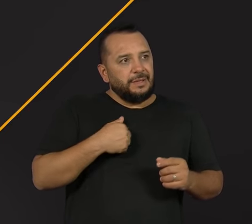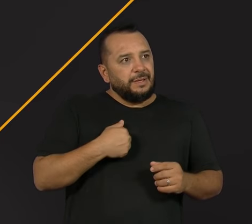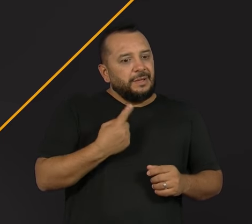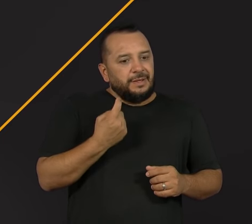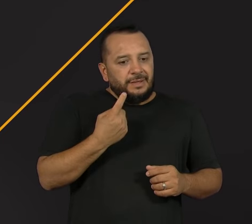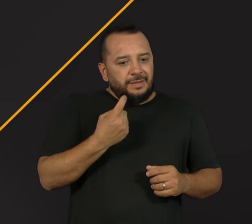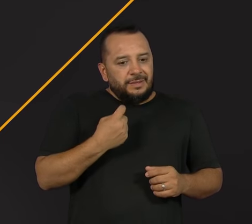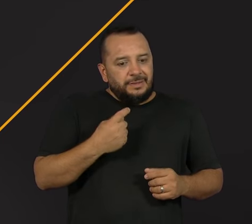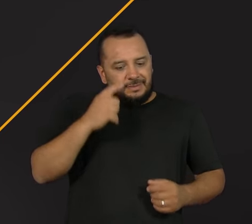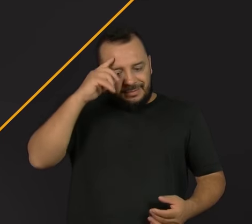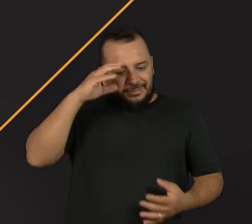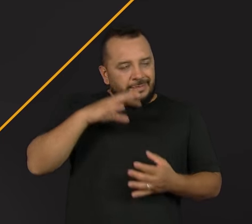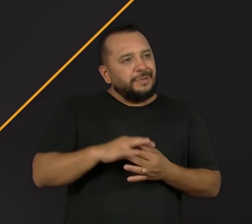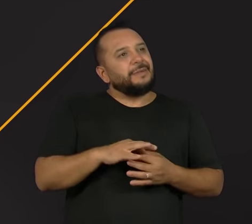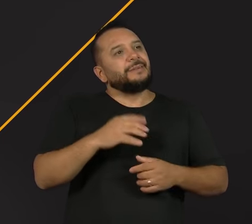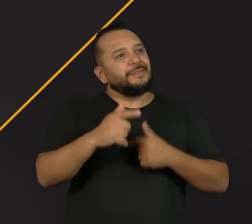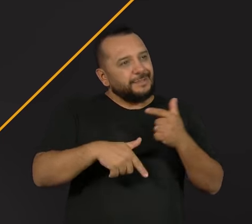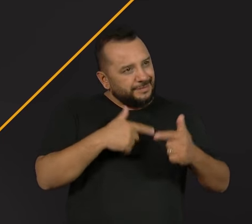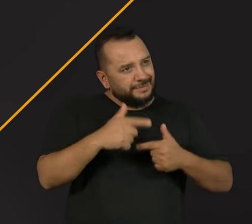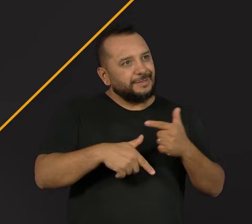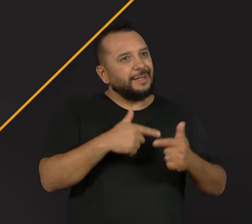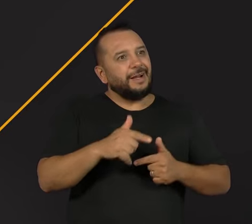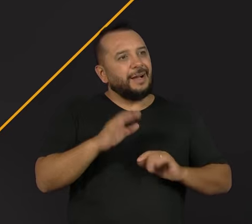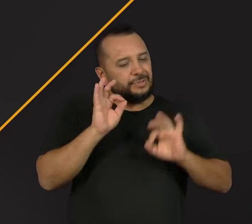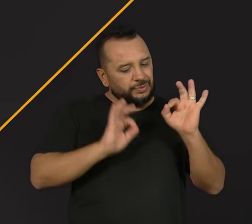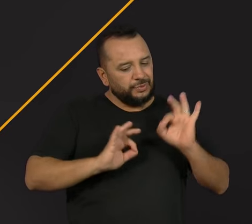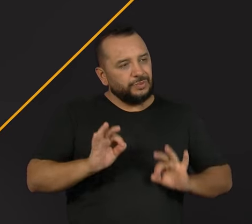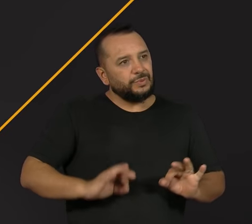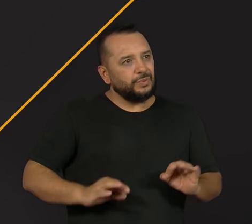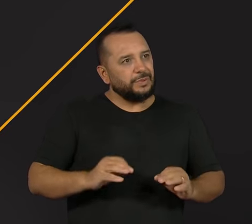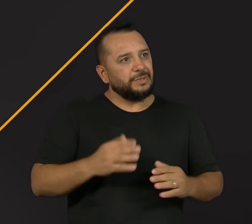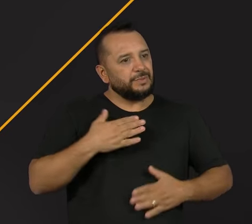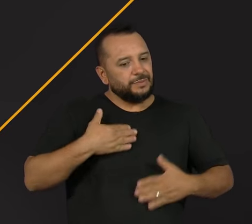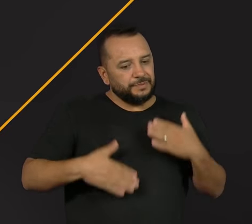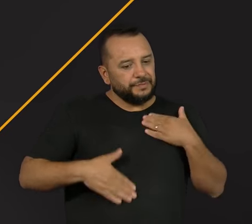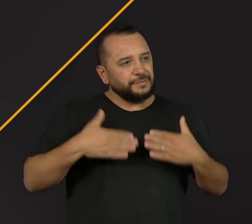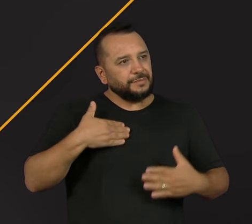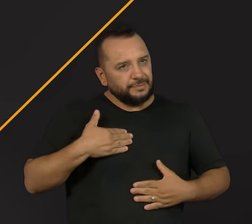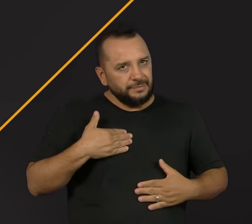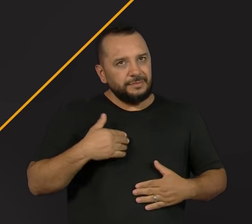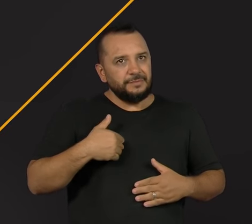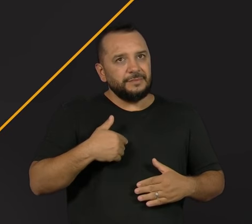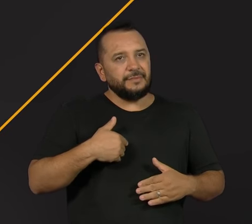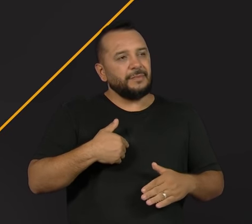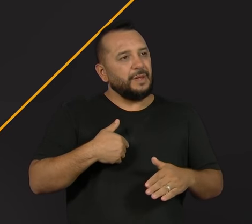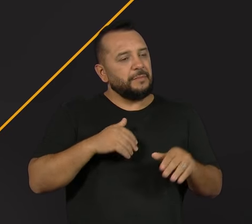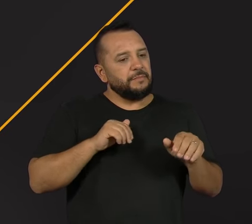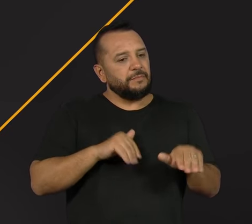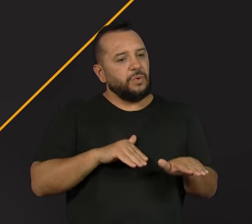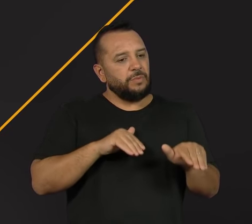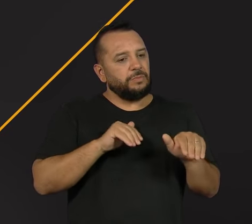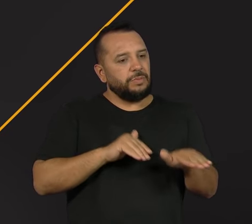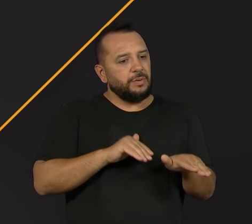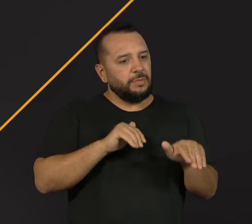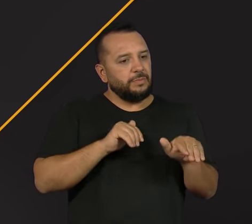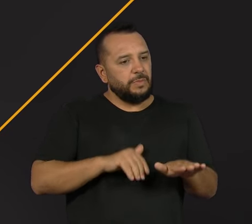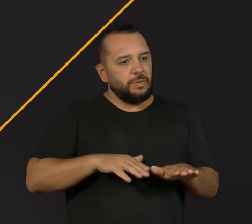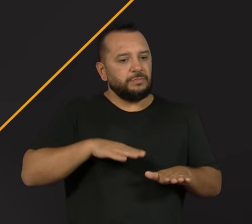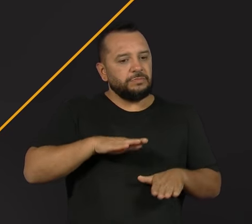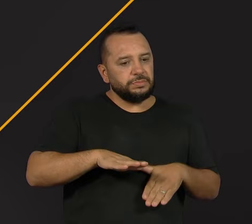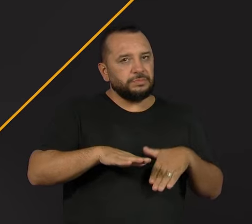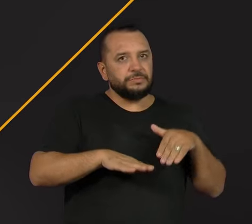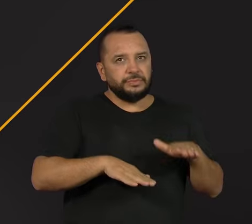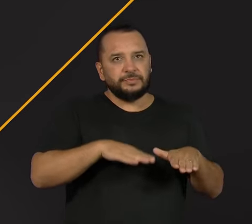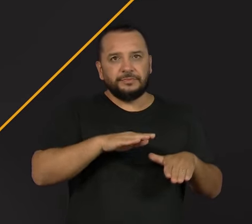era trabalhar as estruturas psicomotoras, a marcha. A marcha humana é um